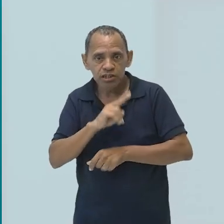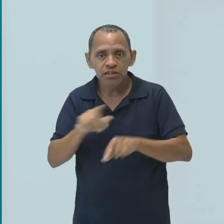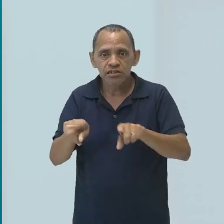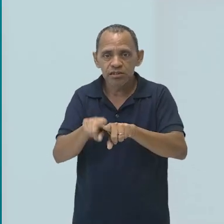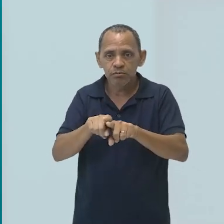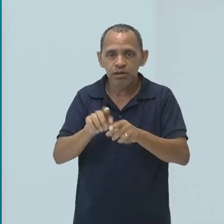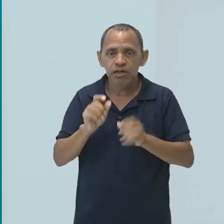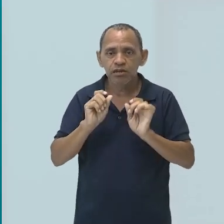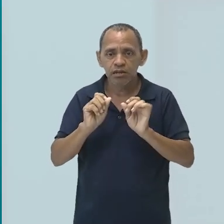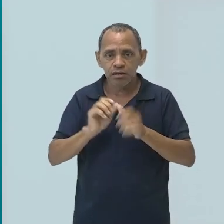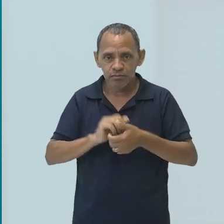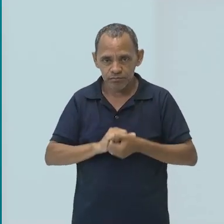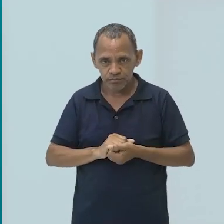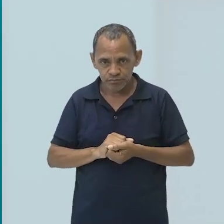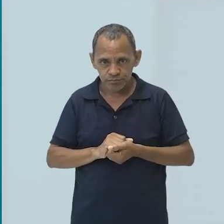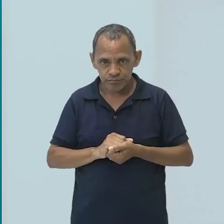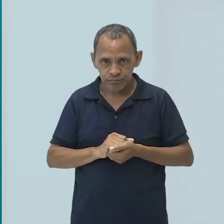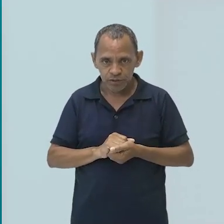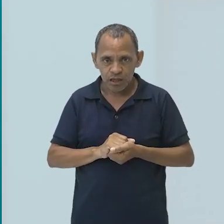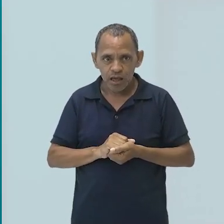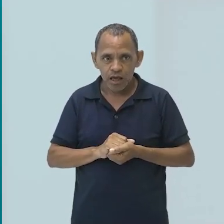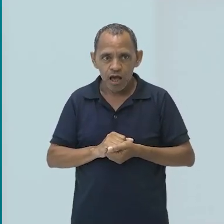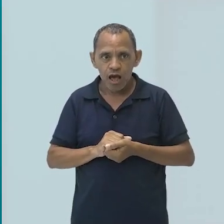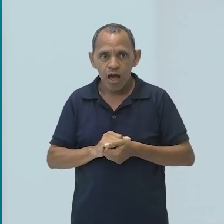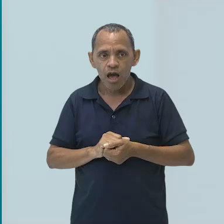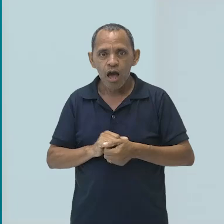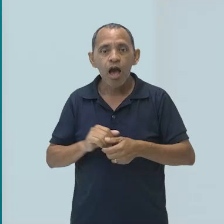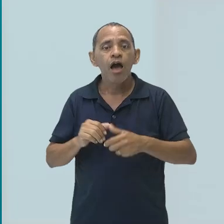maior, né, do que a vítima já está